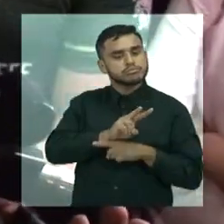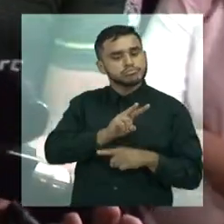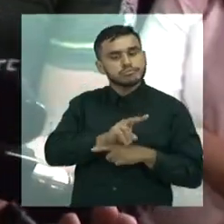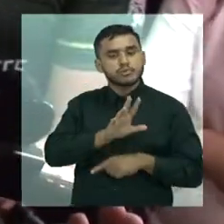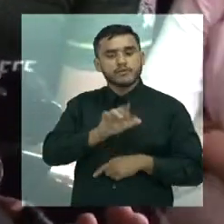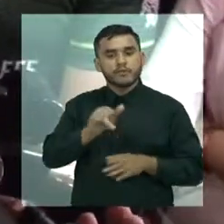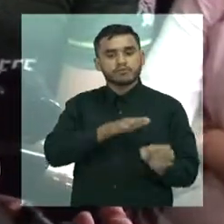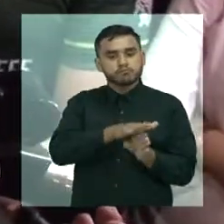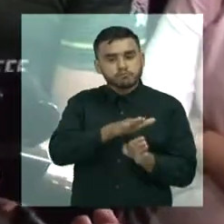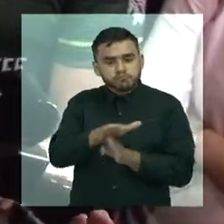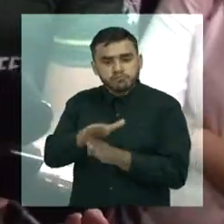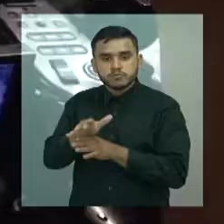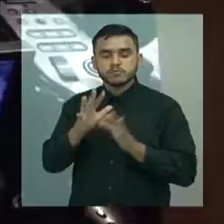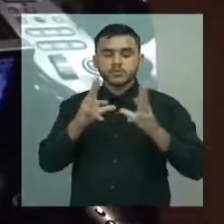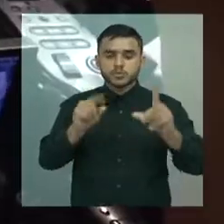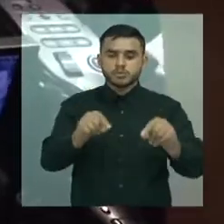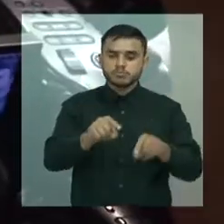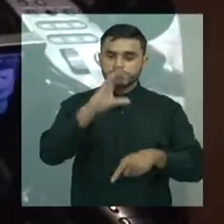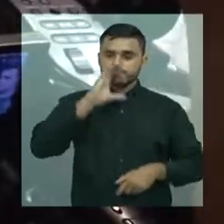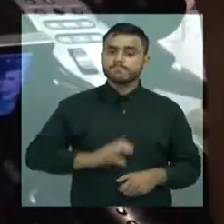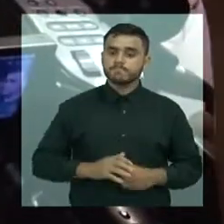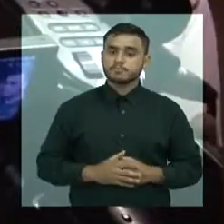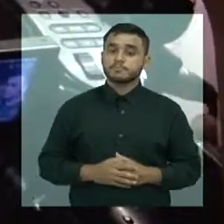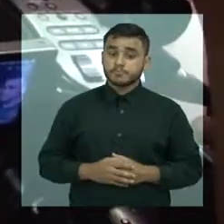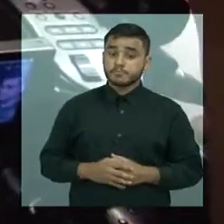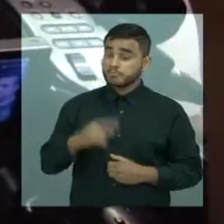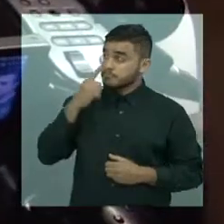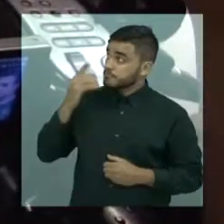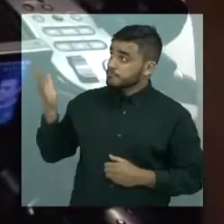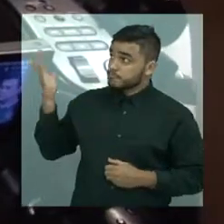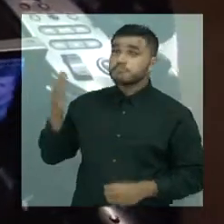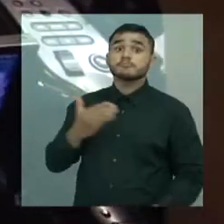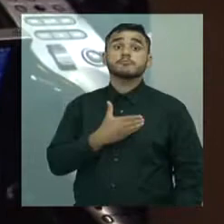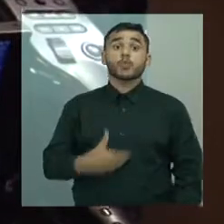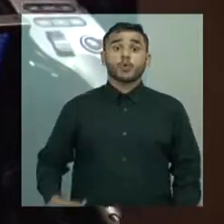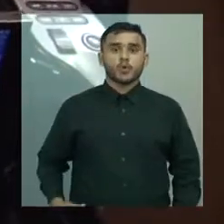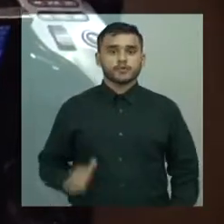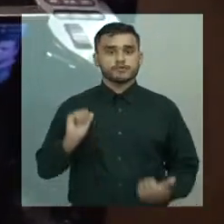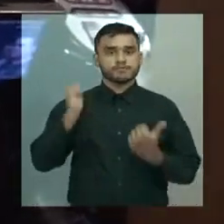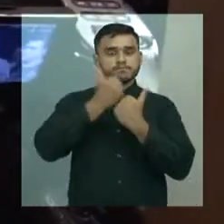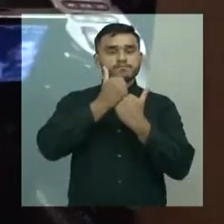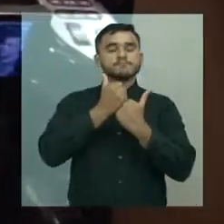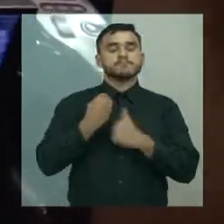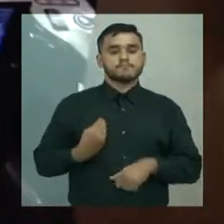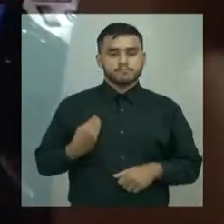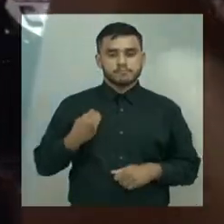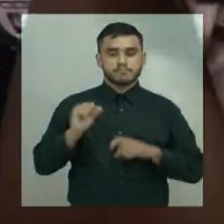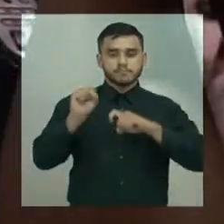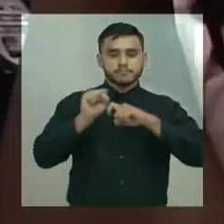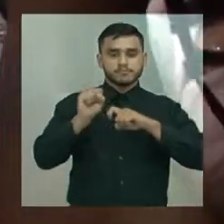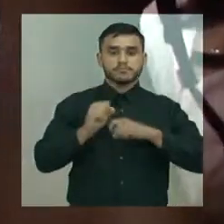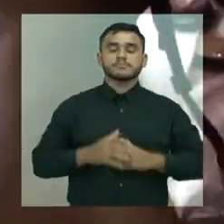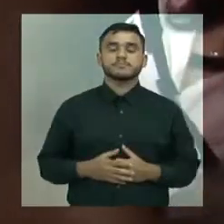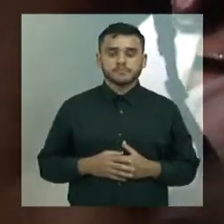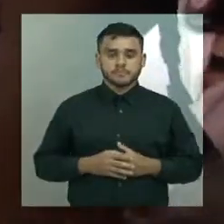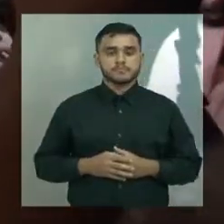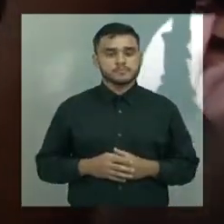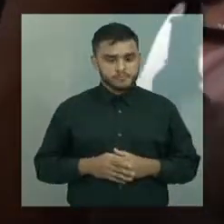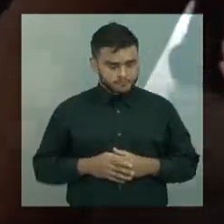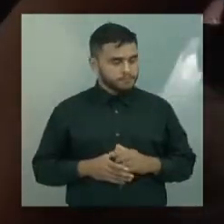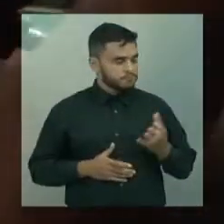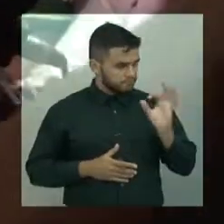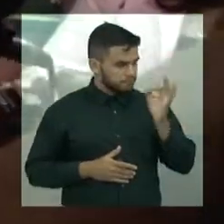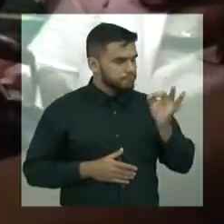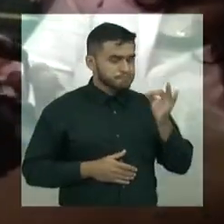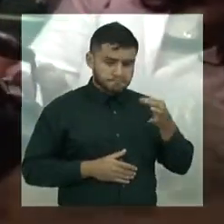para formar o cidadão principalmente. O governador em exercício do estado, José Sarto, também esteve presente no evento. E as intervenções